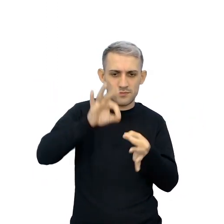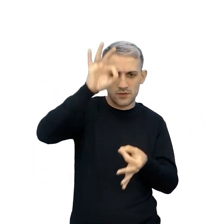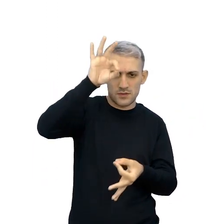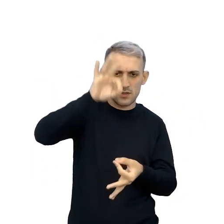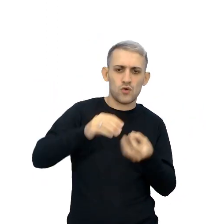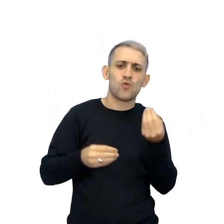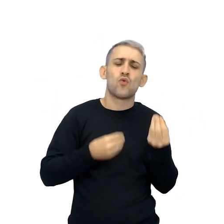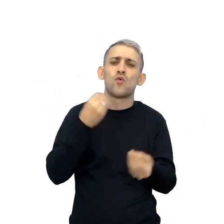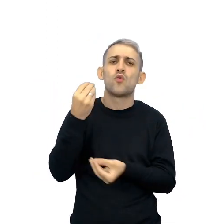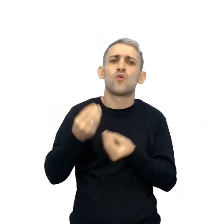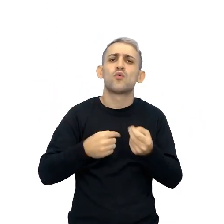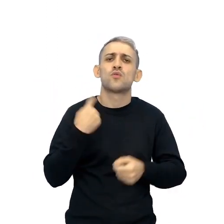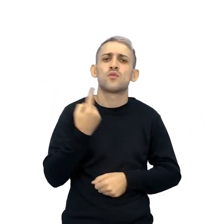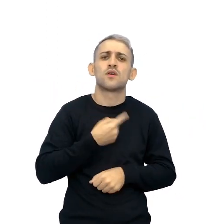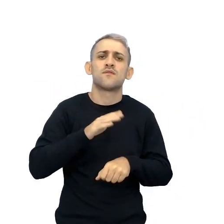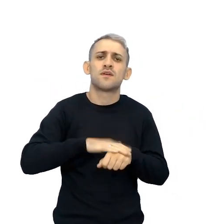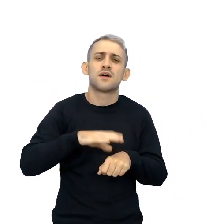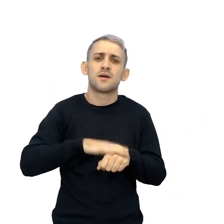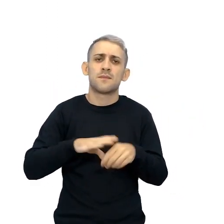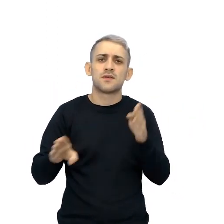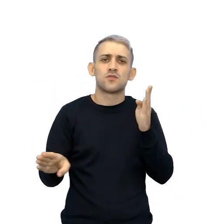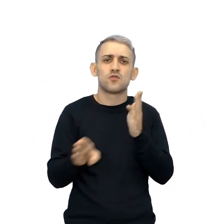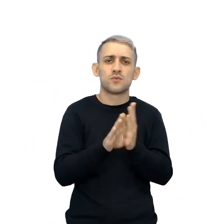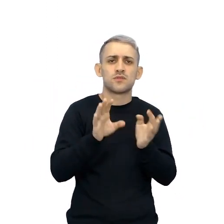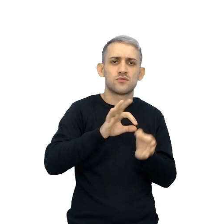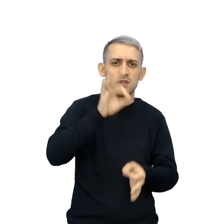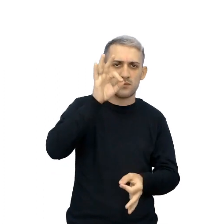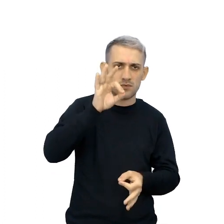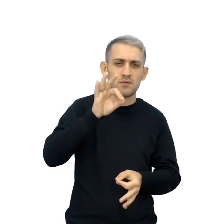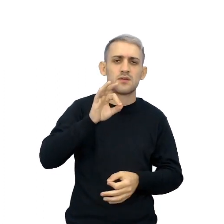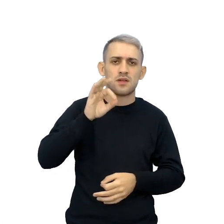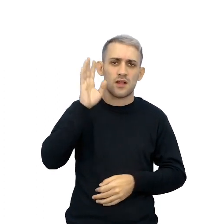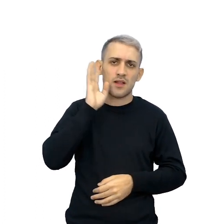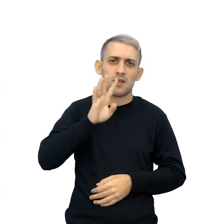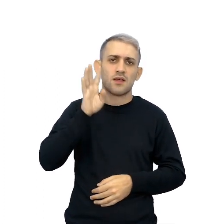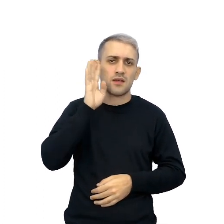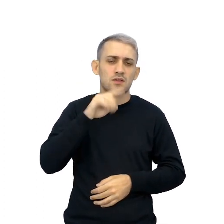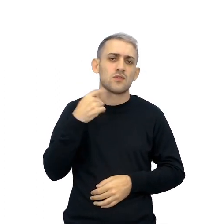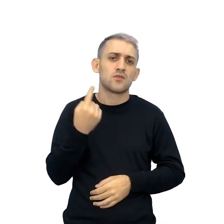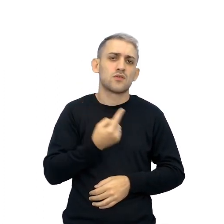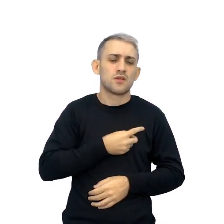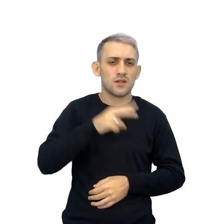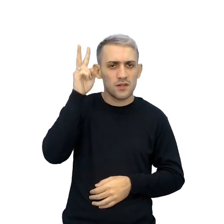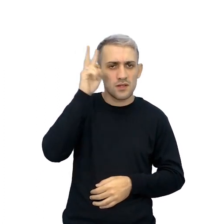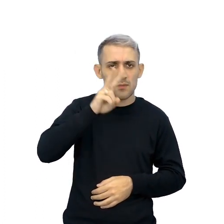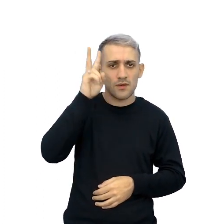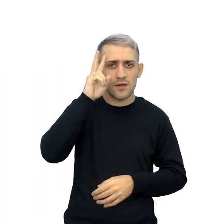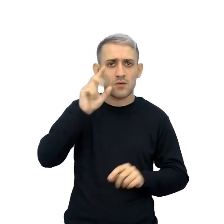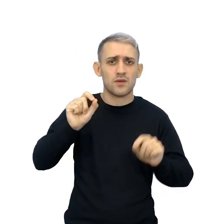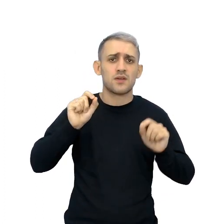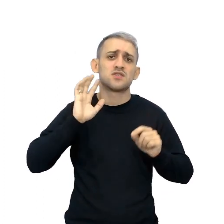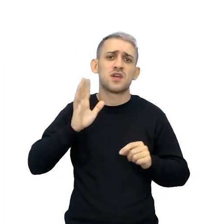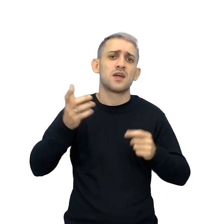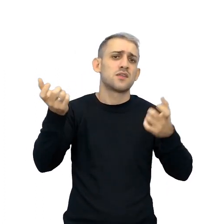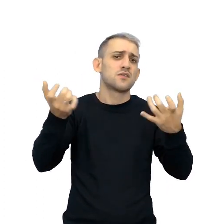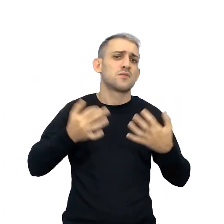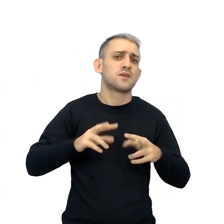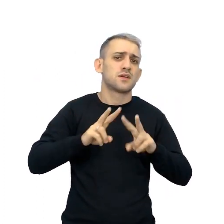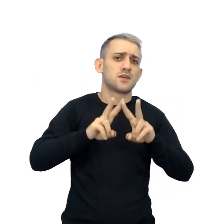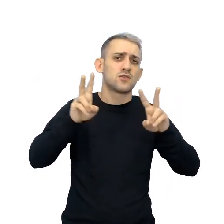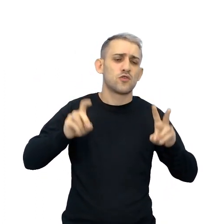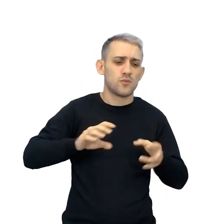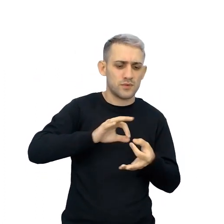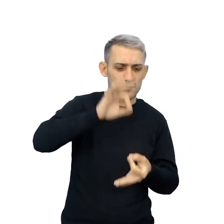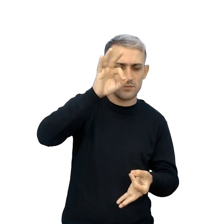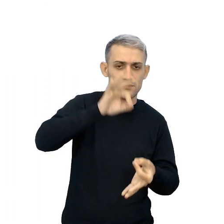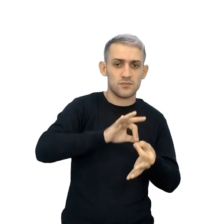como que eu faço para a gente descobrir o tamanho dela? E é interessante já lembrar que nesse item aí para nós, já fala para a gente que a unidade de